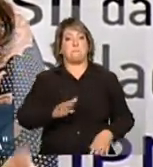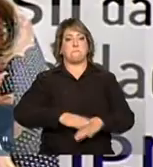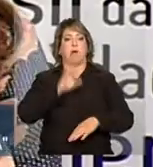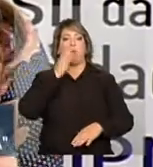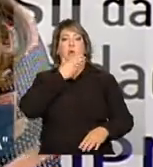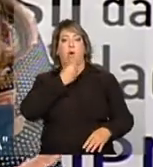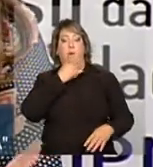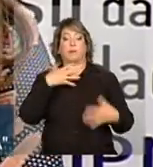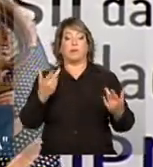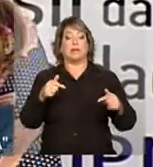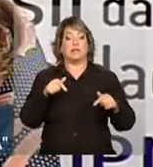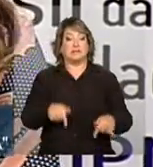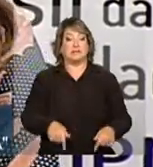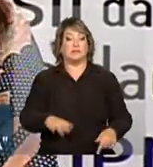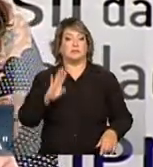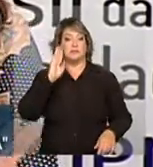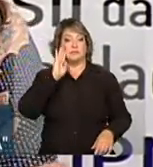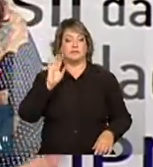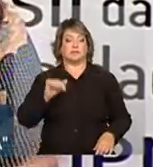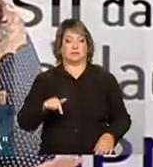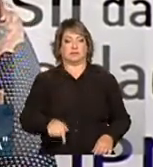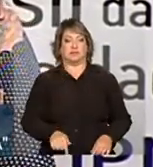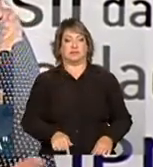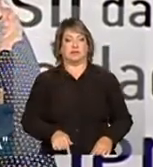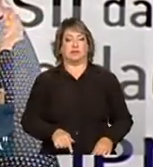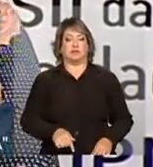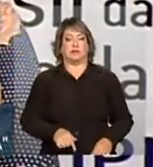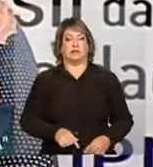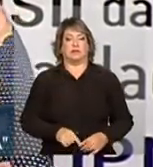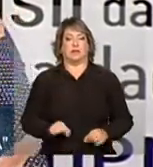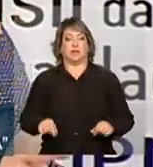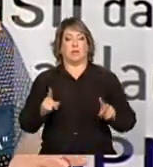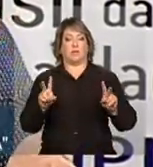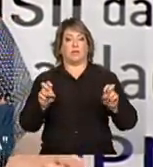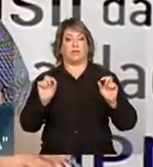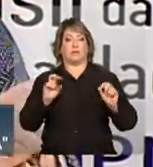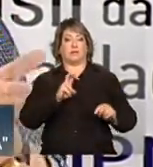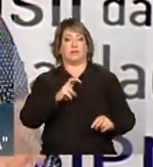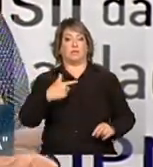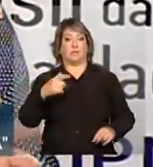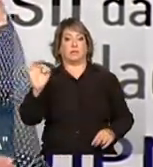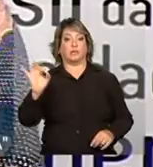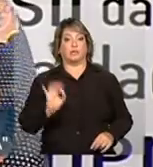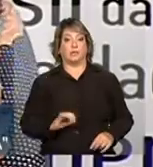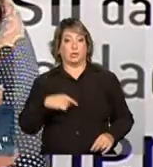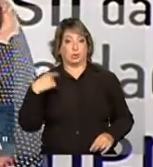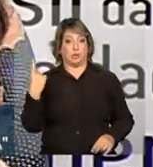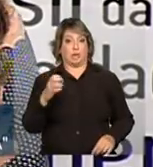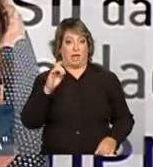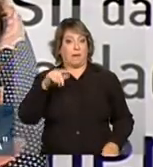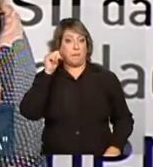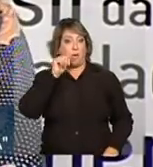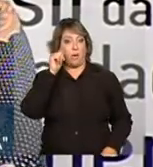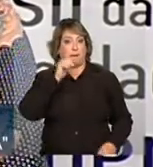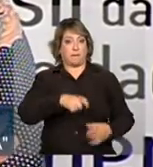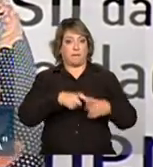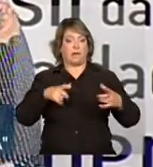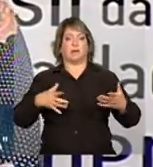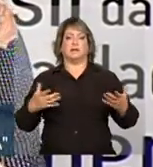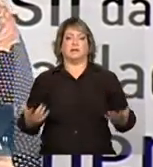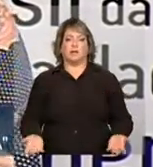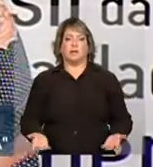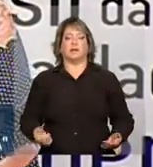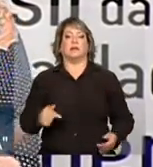e talvez o principal deles, já que é uma questão, 52% da população é de mulheres, é um sintoma de